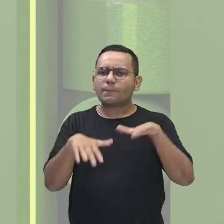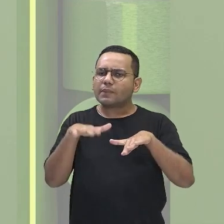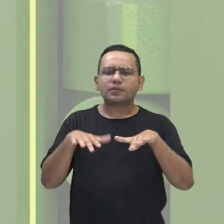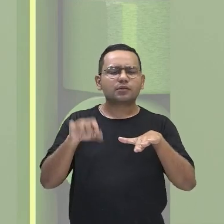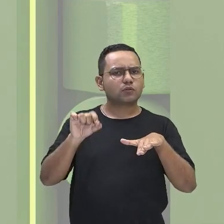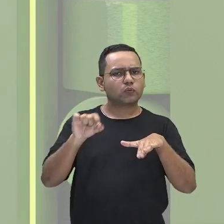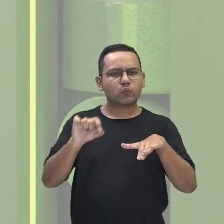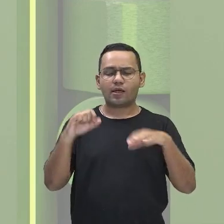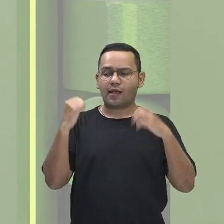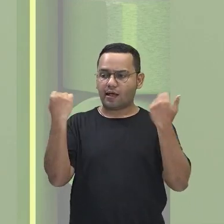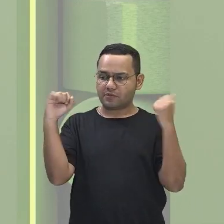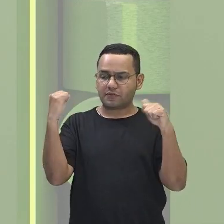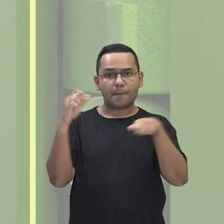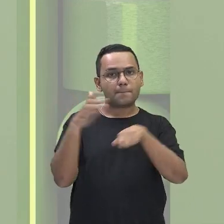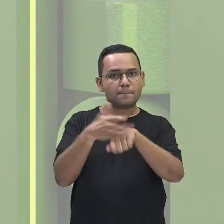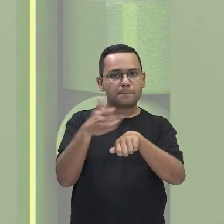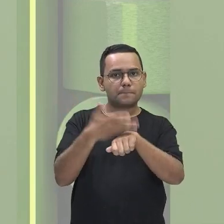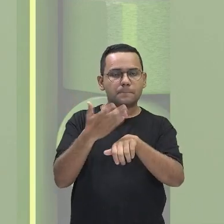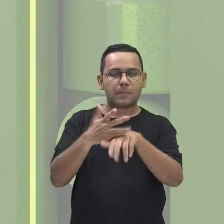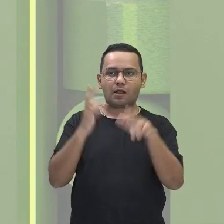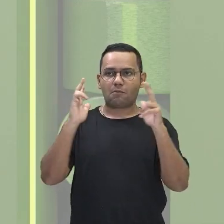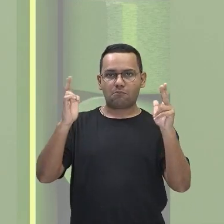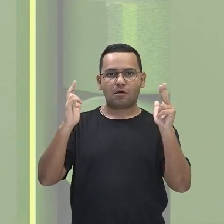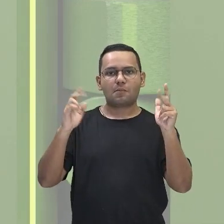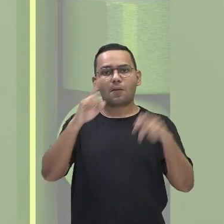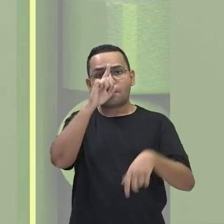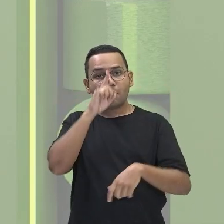nos coloca numa situação de perigo, né, de correr